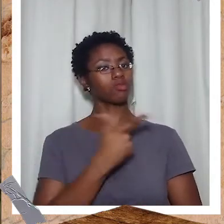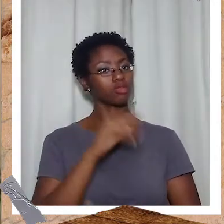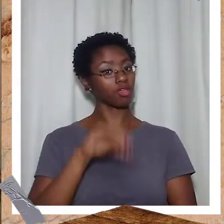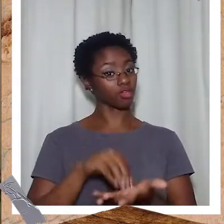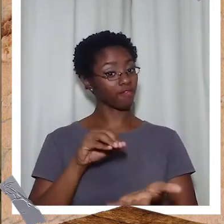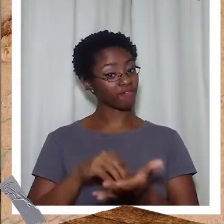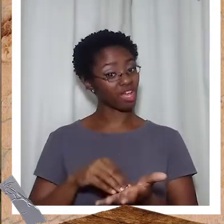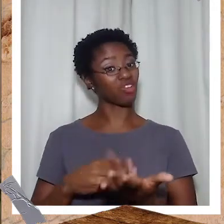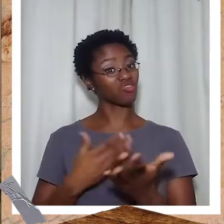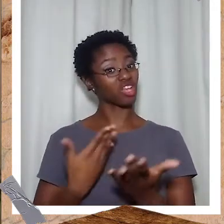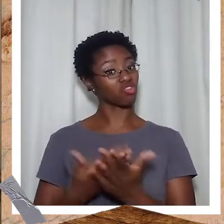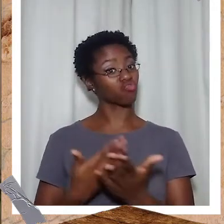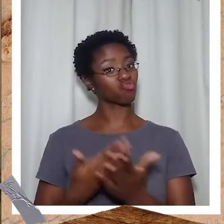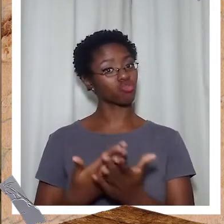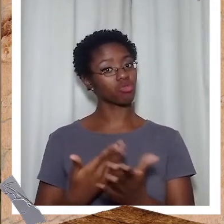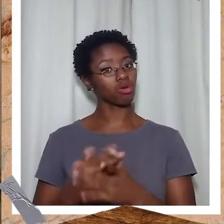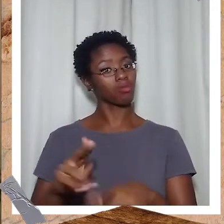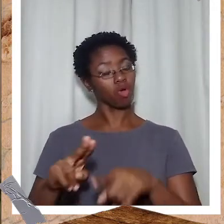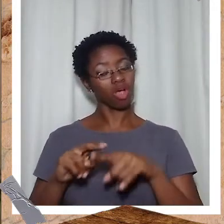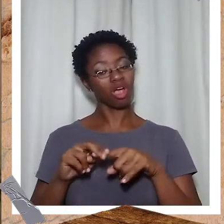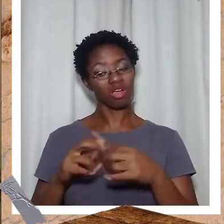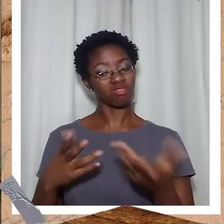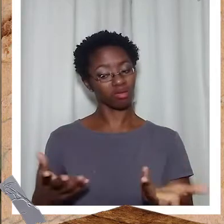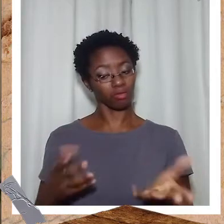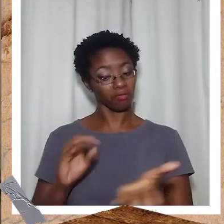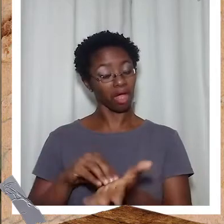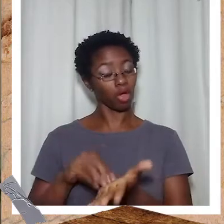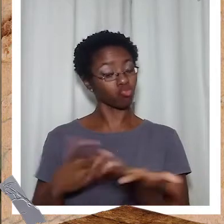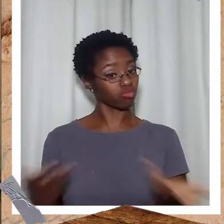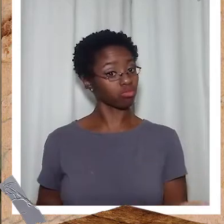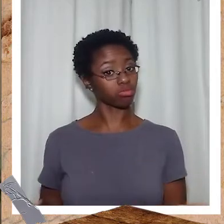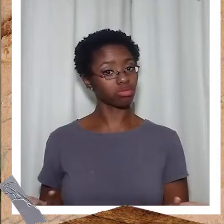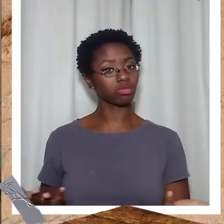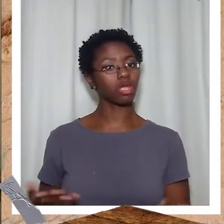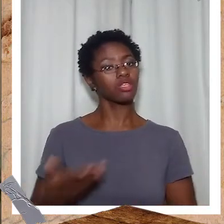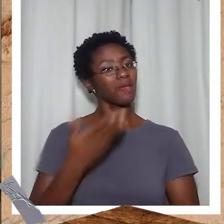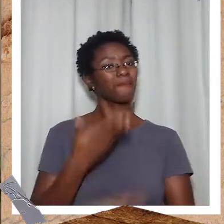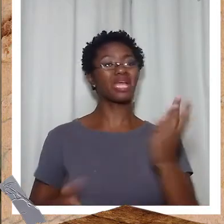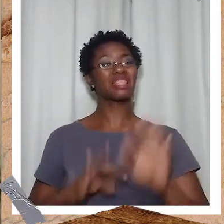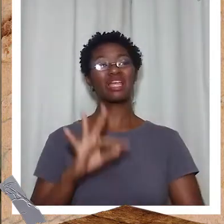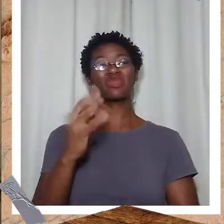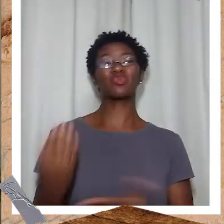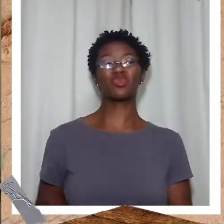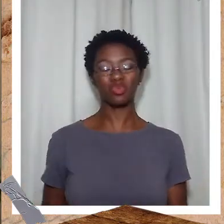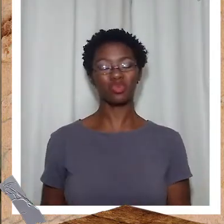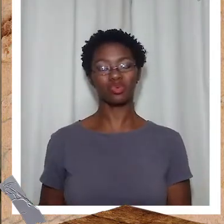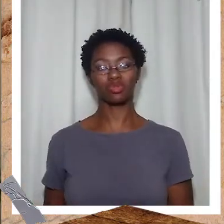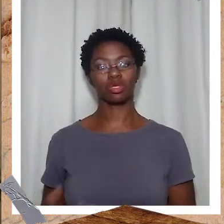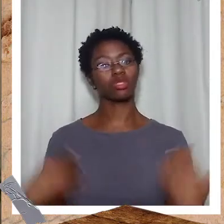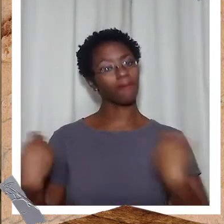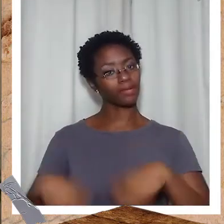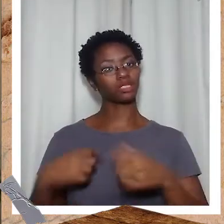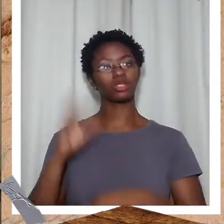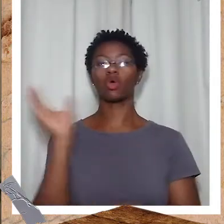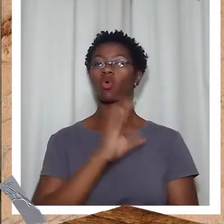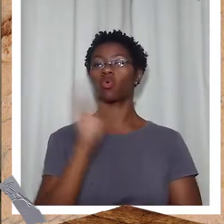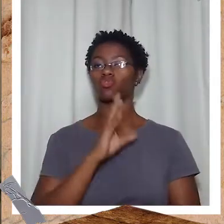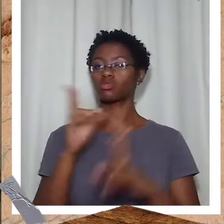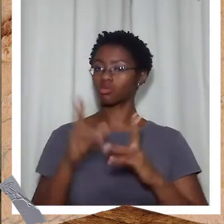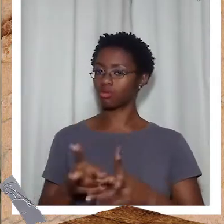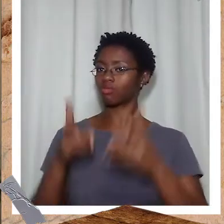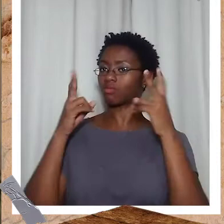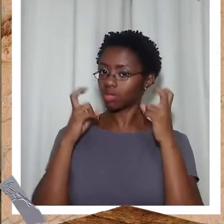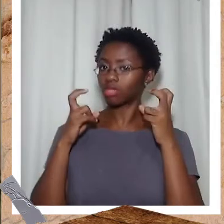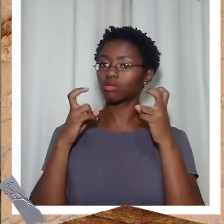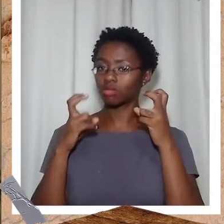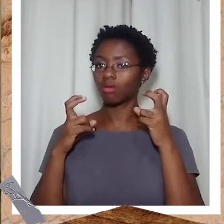porque não publicada de Carolina, se perder pela passagem do tempo. Então, é mais do que urgente que nos demos conta disso, e é mais do